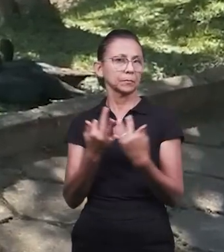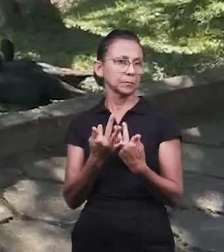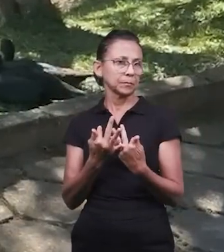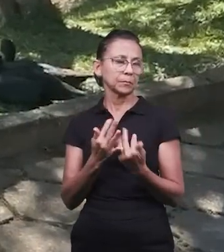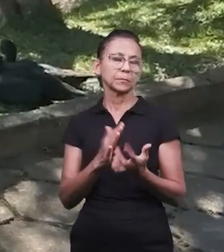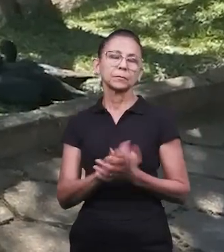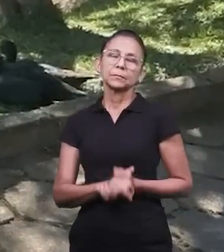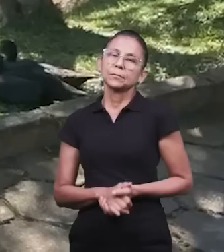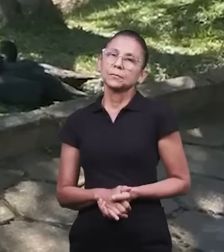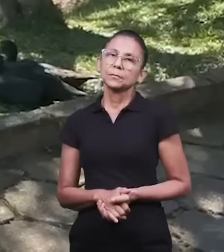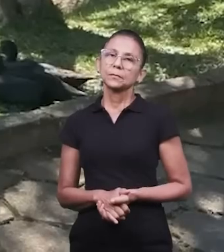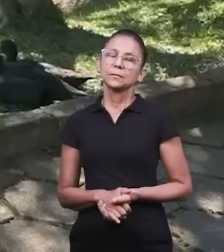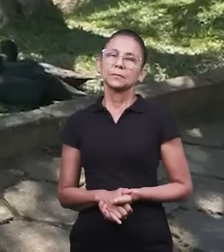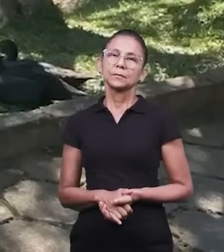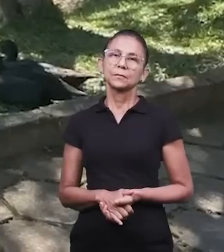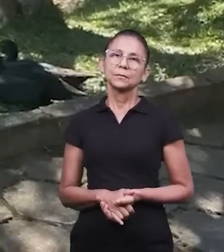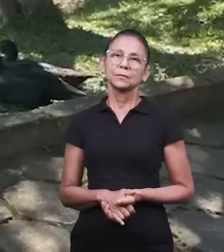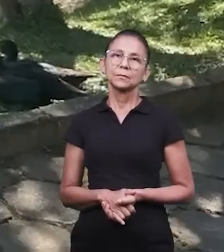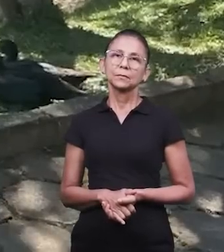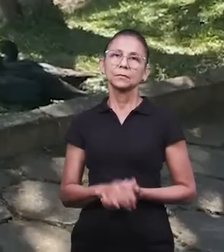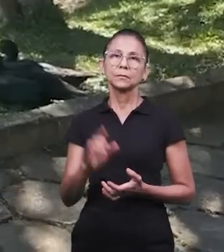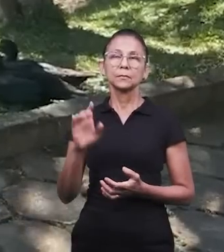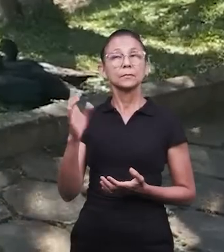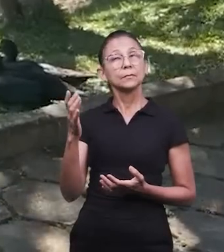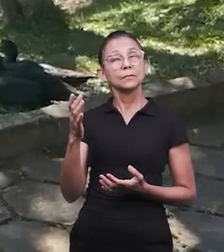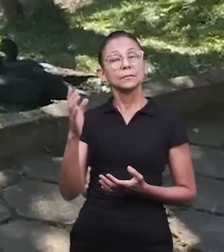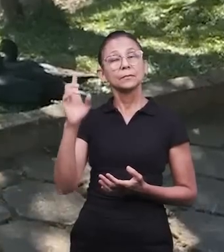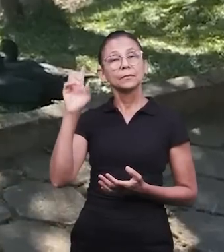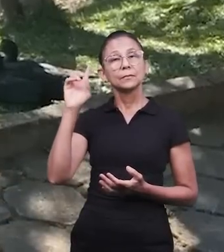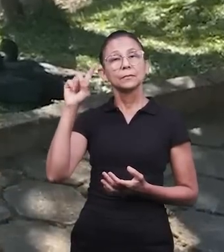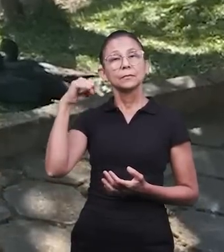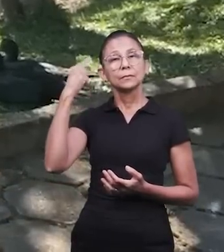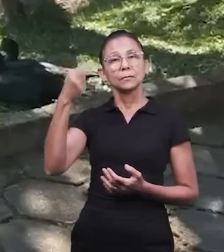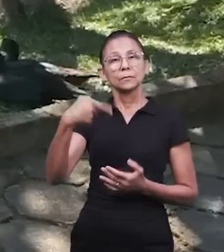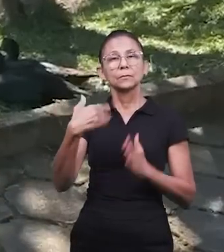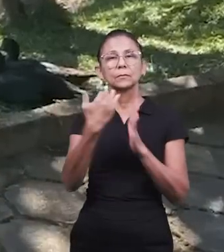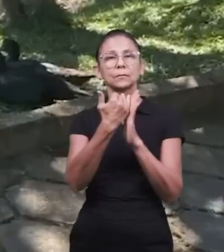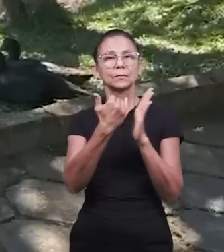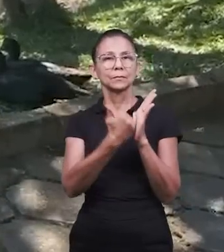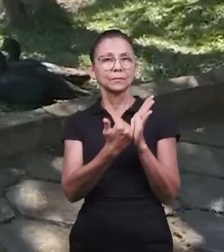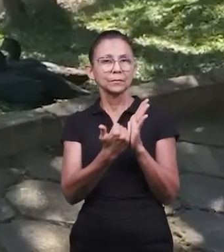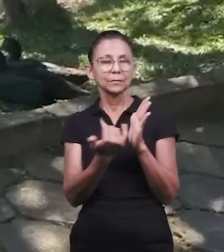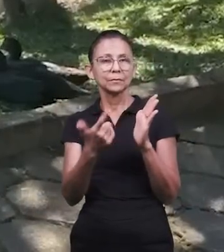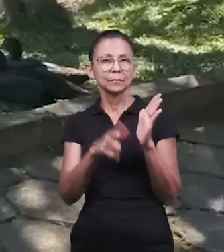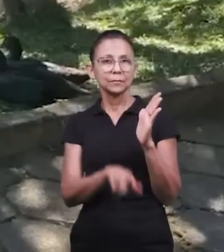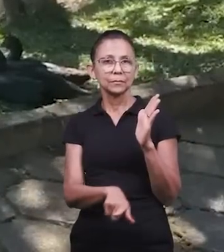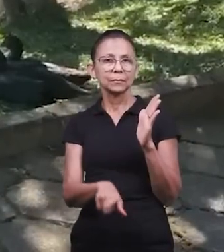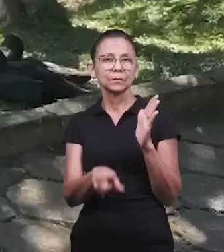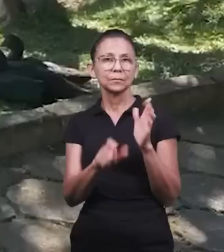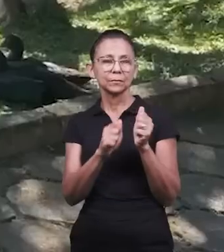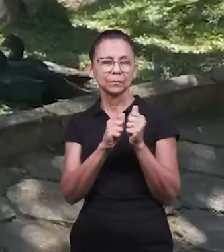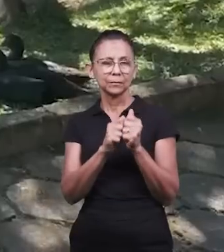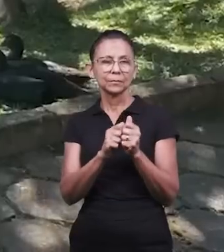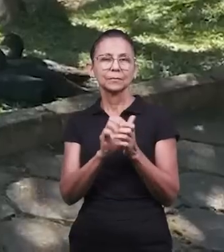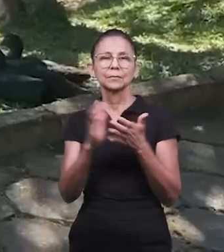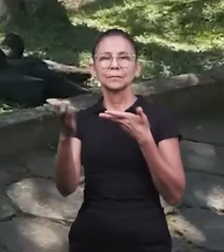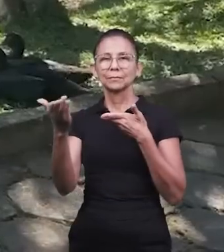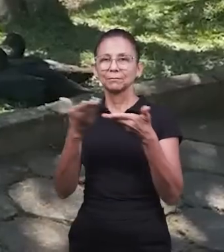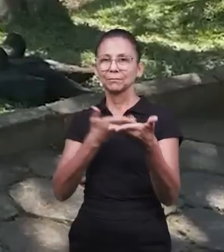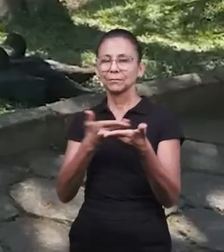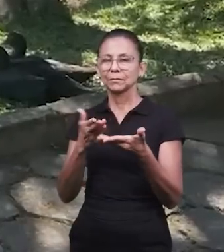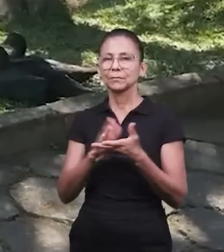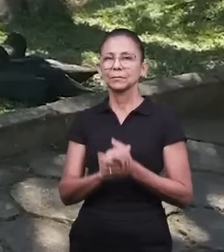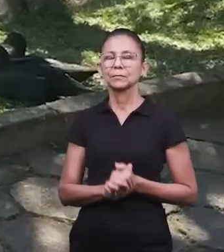e esperamos poder estar na próxima edição para contribuir e trazer aquilo que tem acontecido aqui no